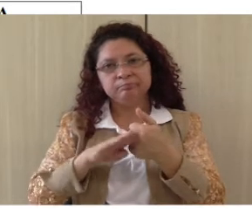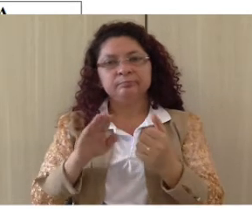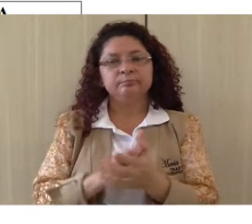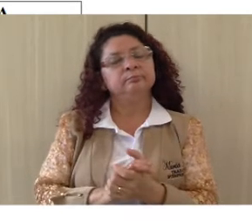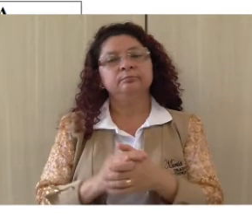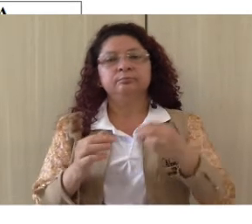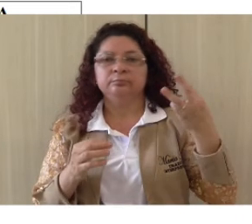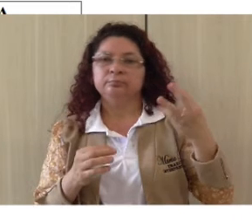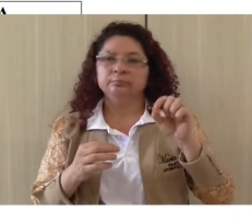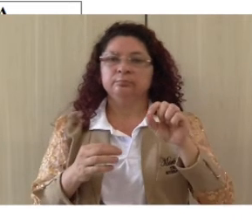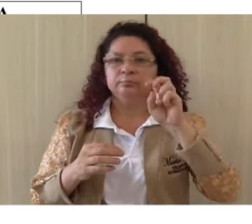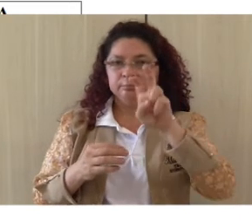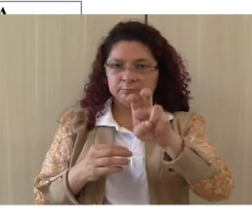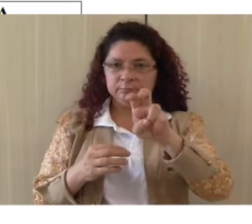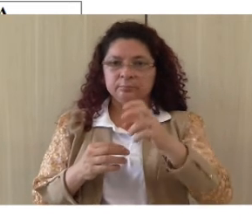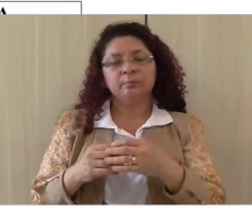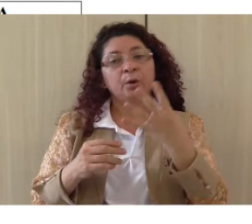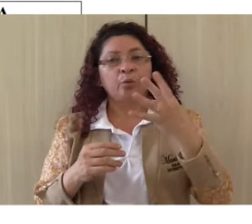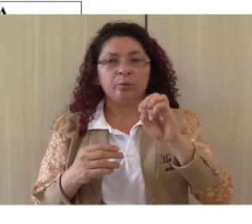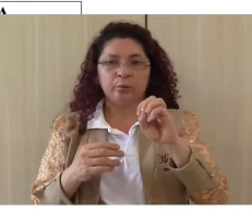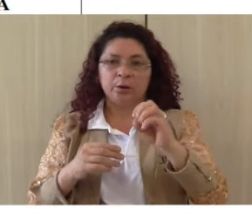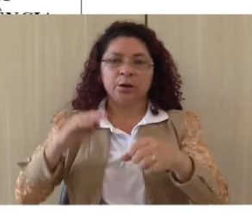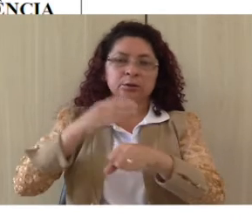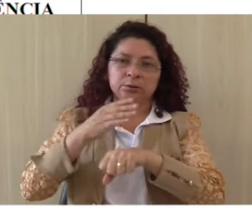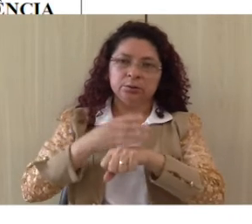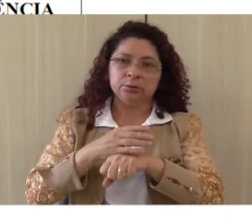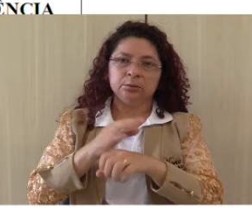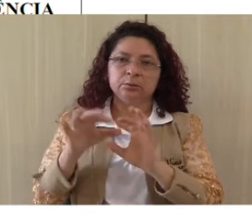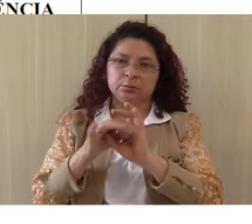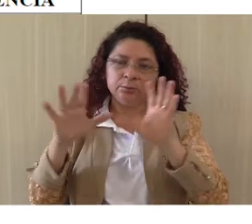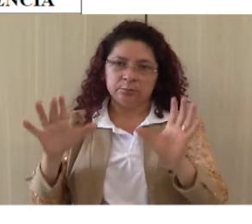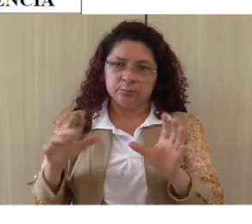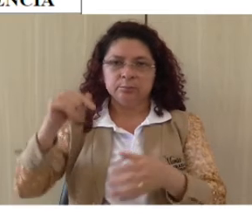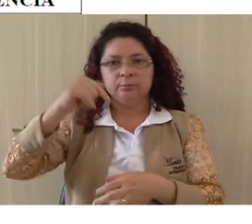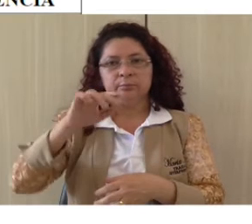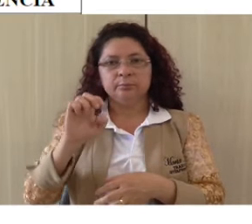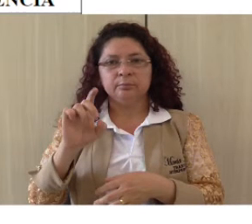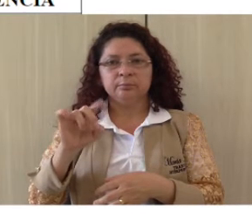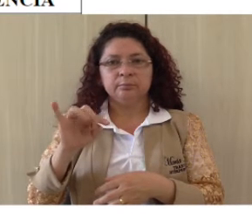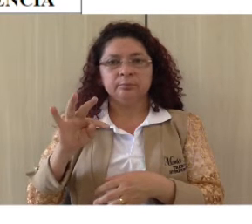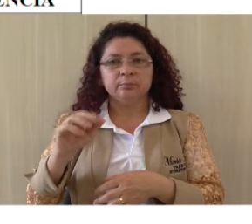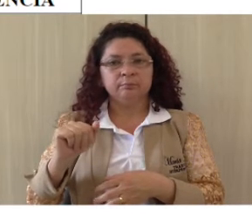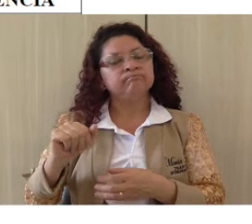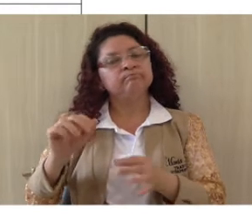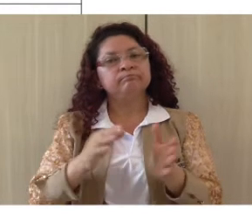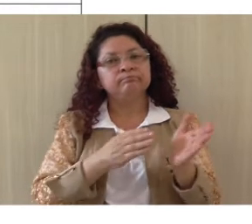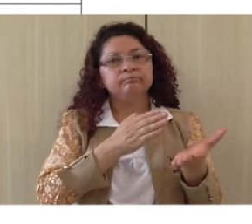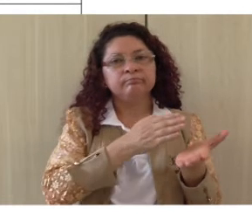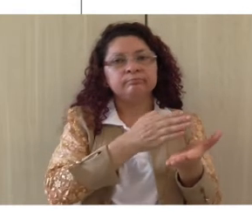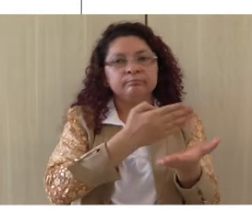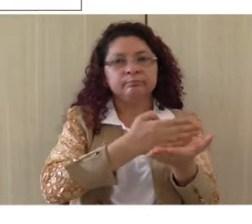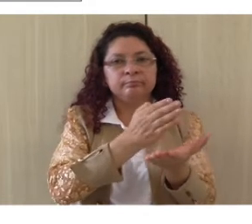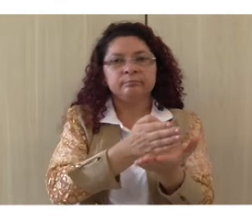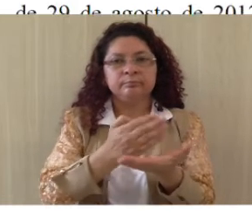Item 3.5. As 40 vagas disponibilizadas neste edital foram distribuídas conforme